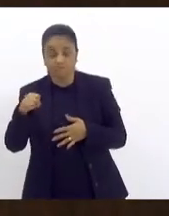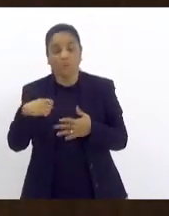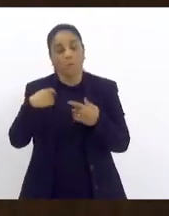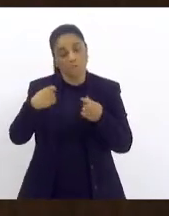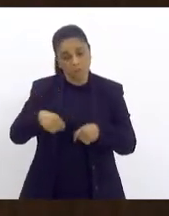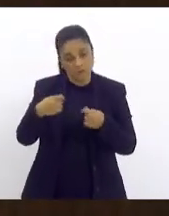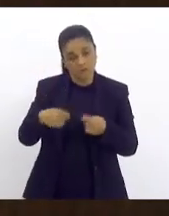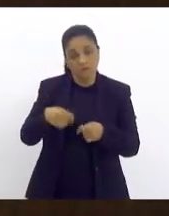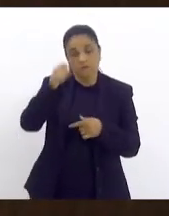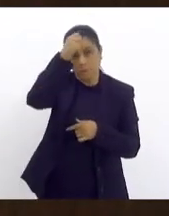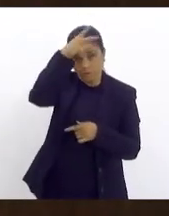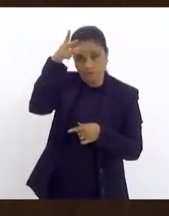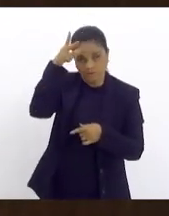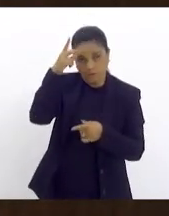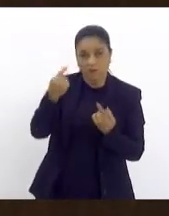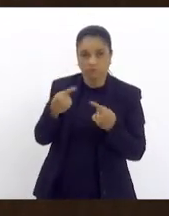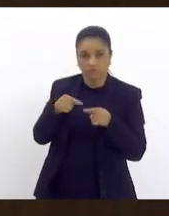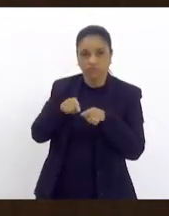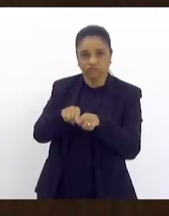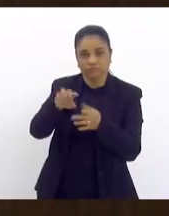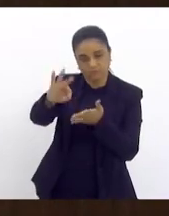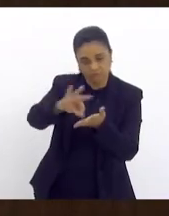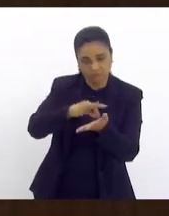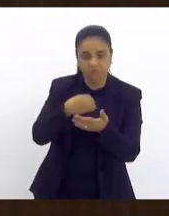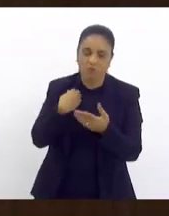estamos voltando evidentemente